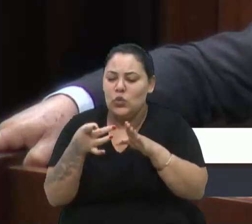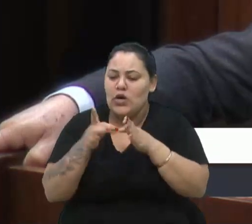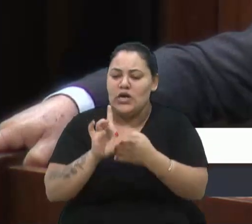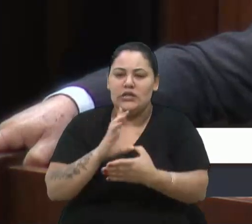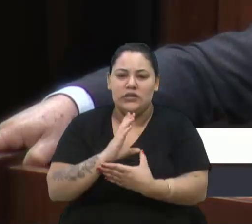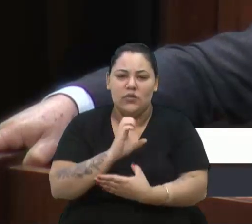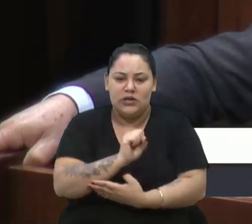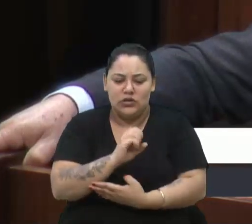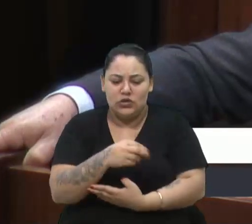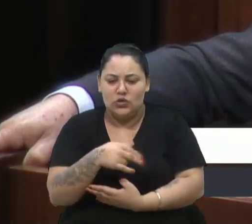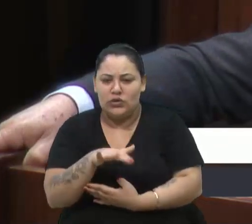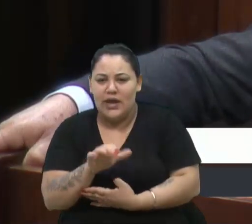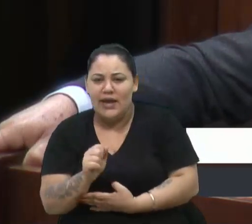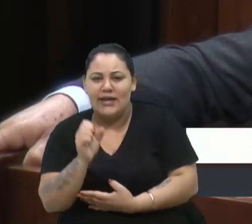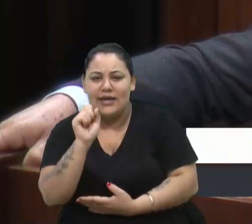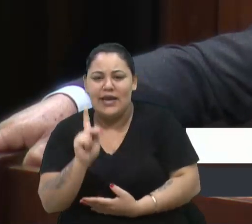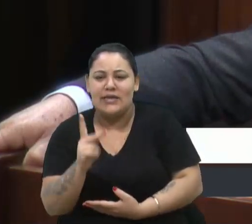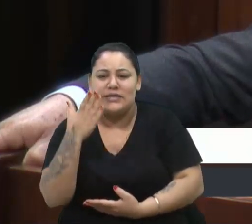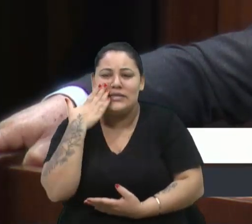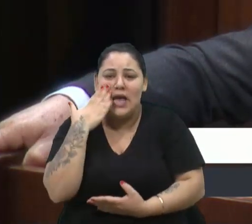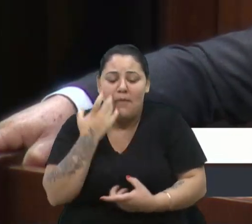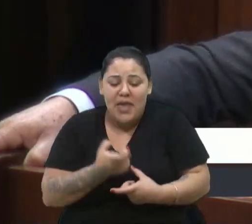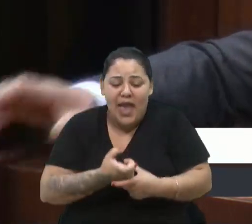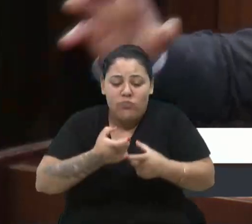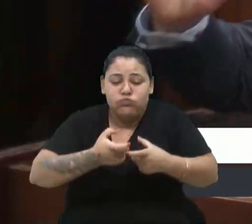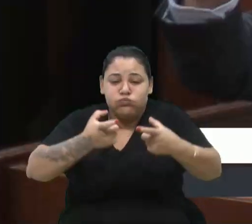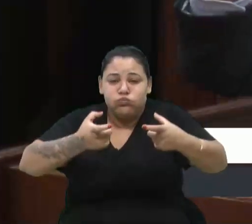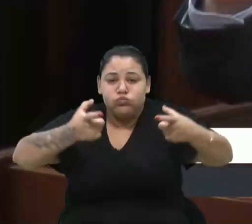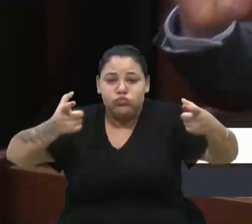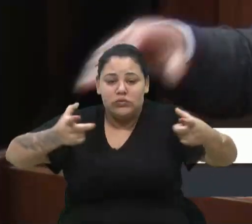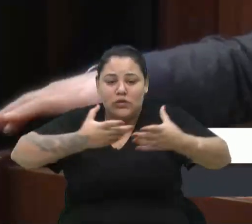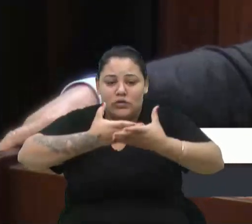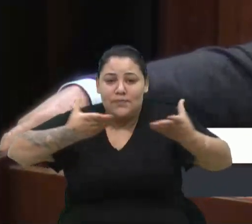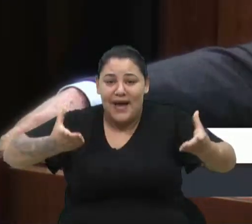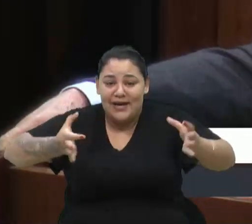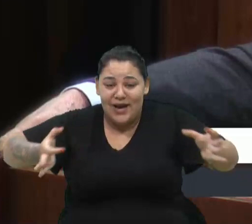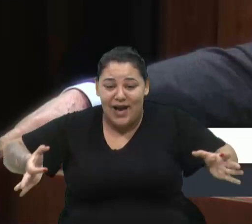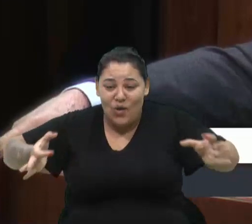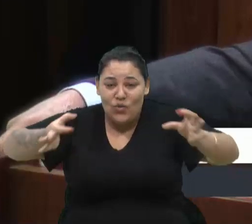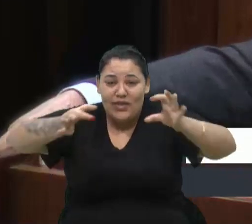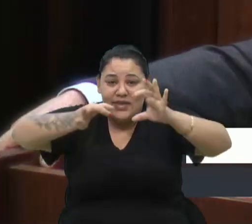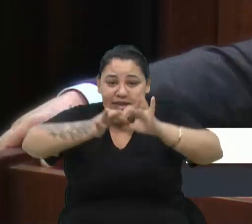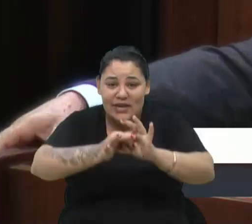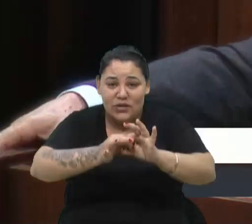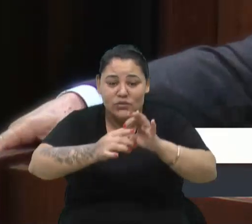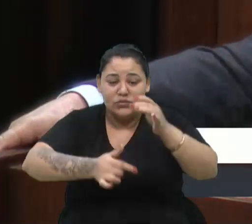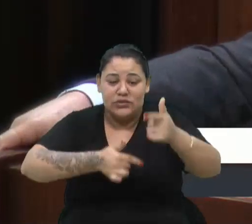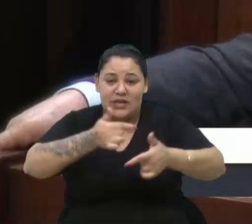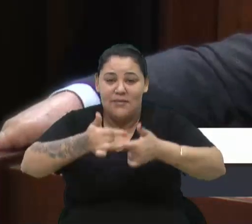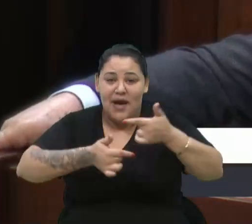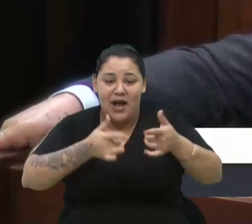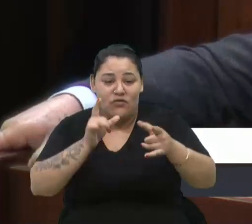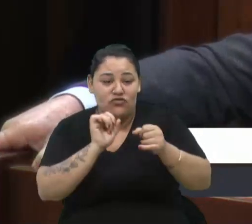explorar mais aquele espaço da fepagro lá essa junção dessas duas vezes esse trabalho feito já no colégio